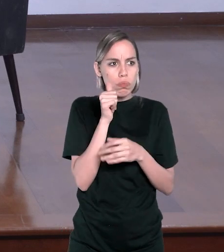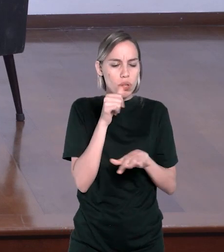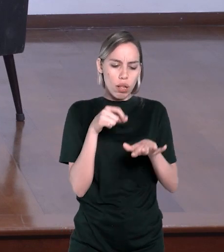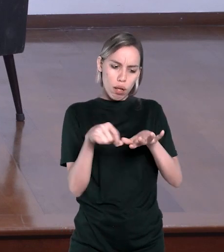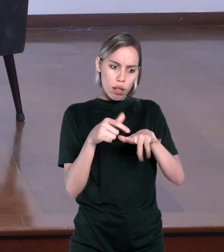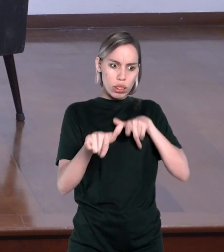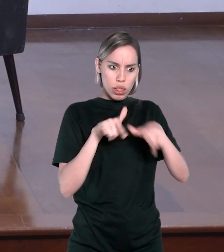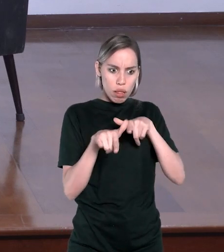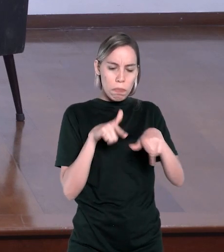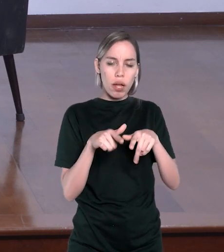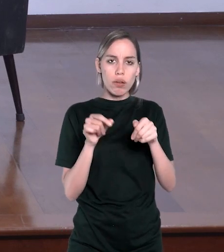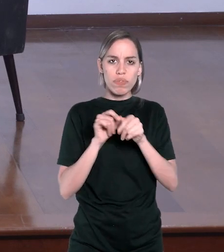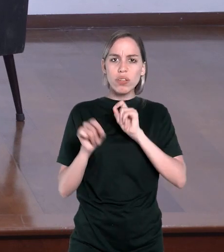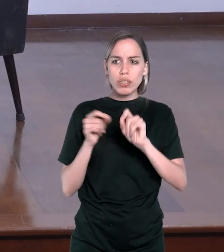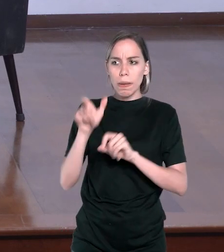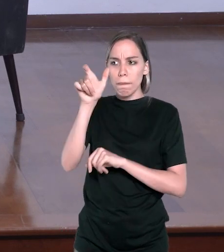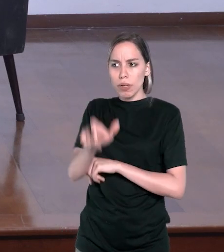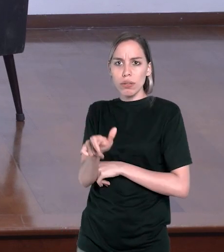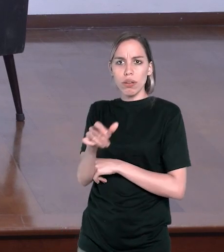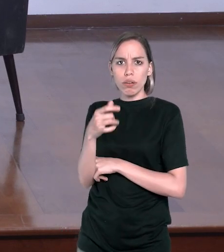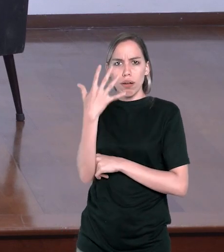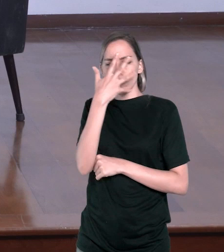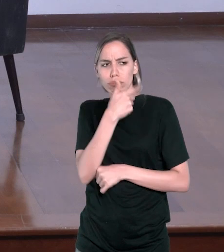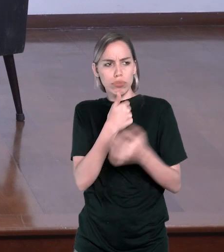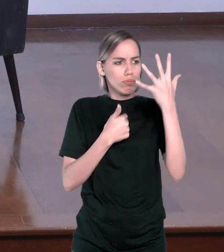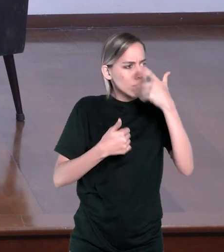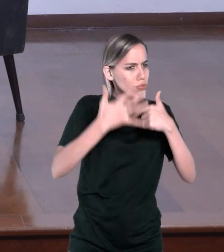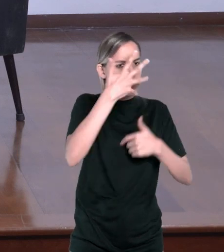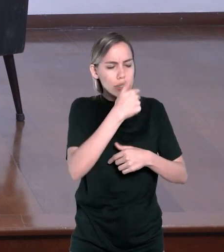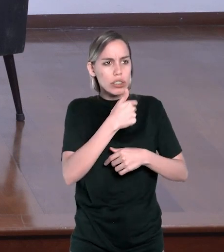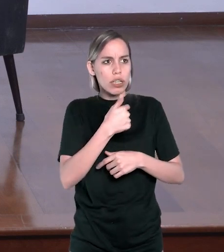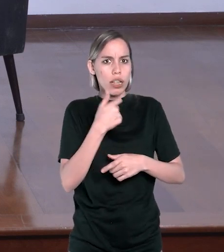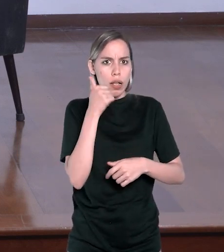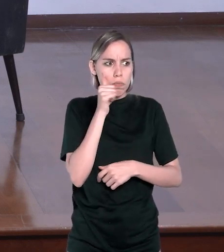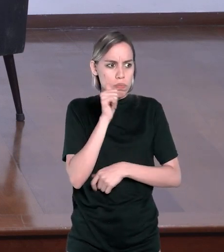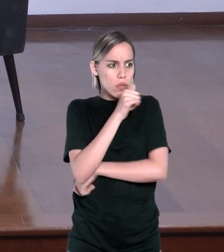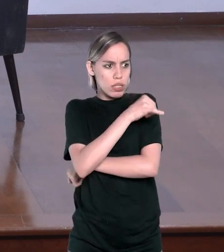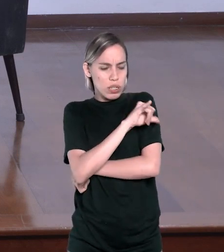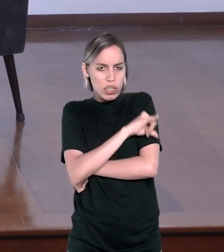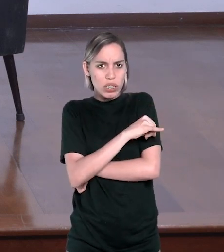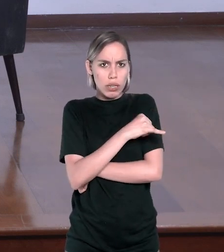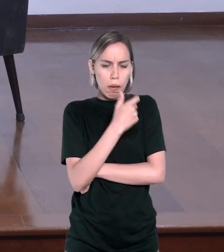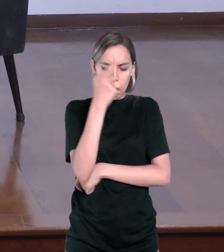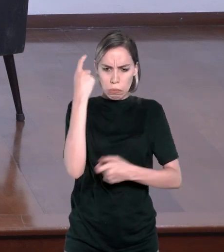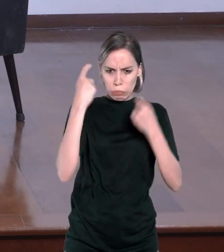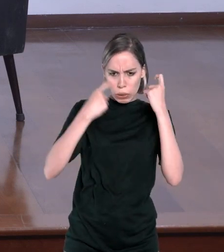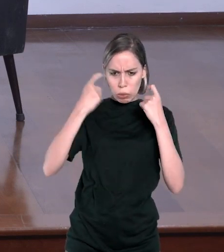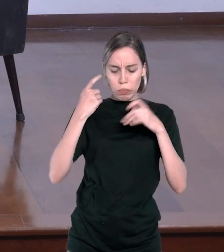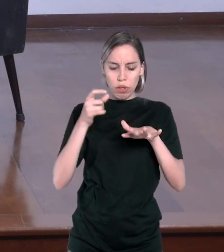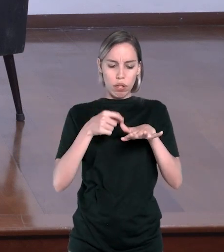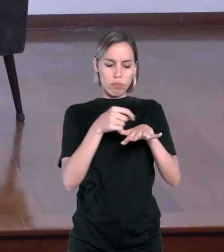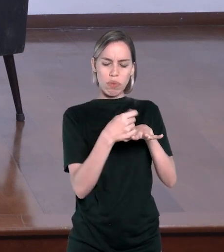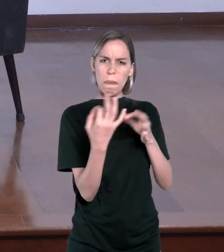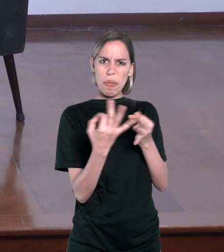sabe, bonitas e a preocupação das cariocas com, né, ter o cabelo perfeito e as unhas